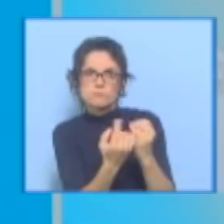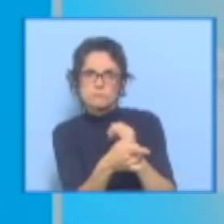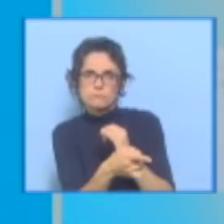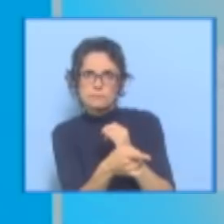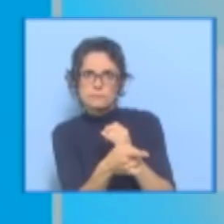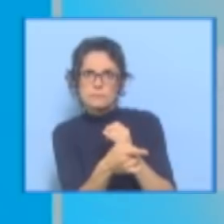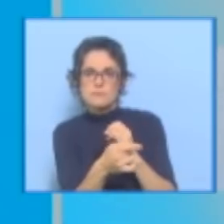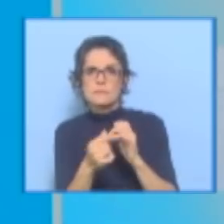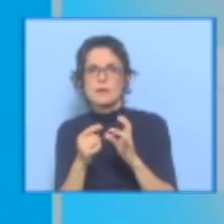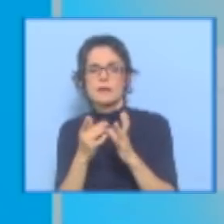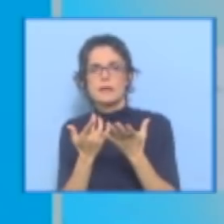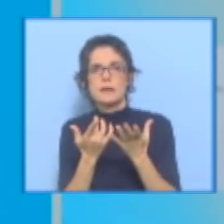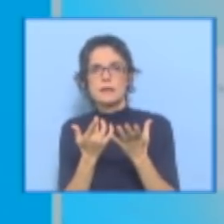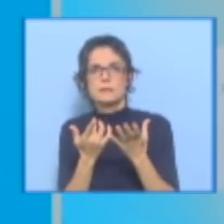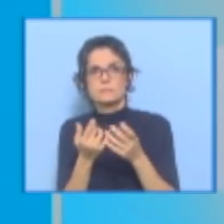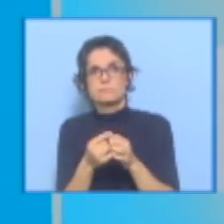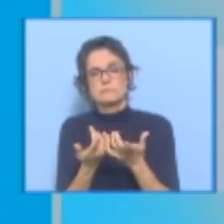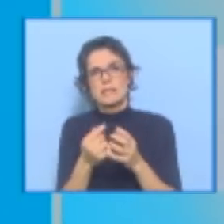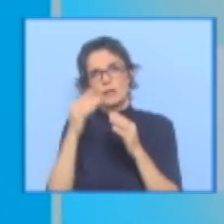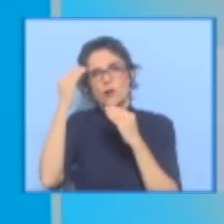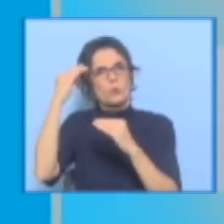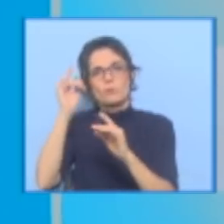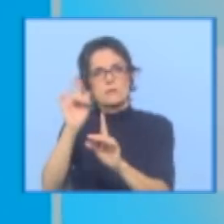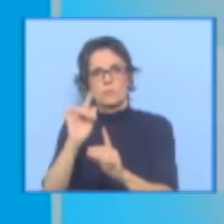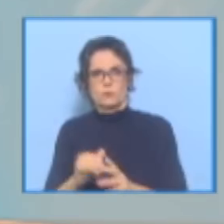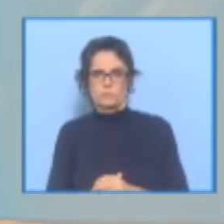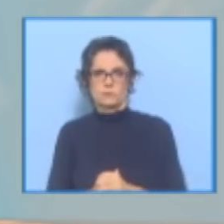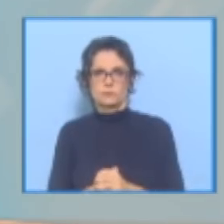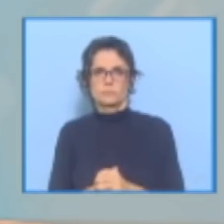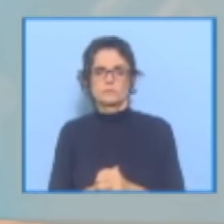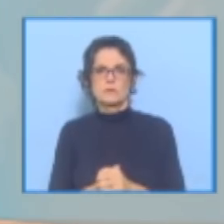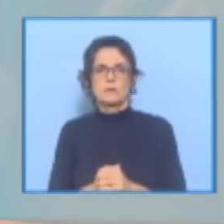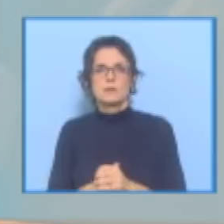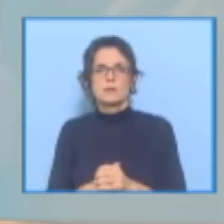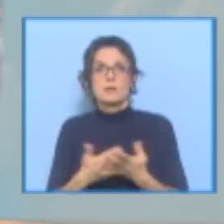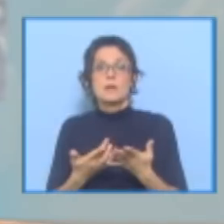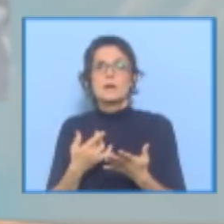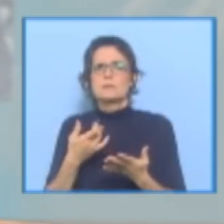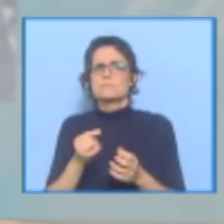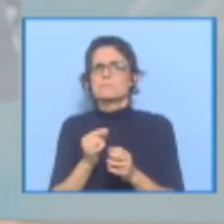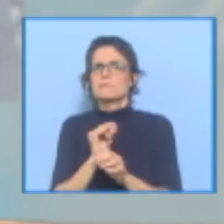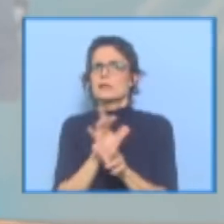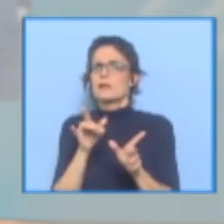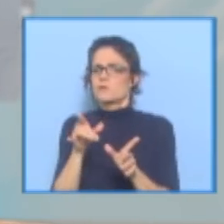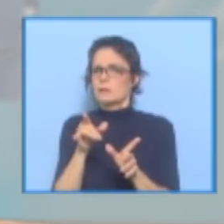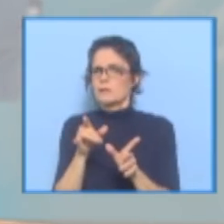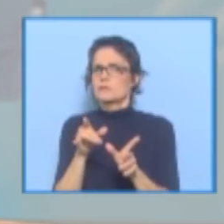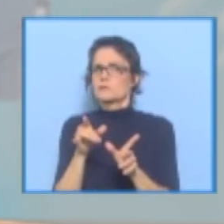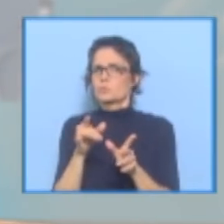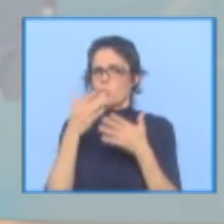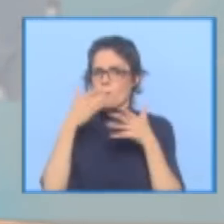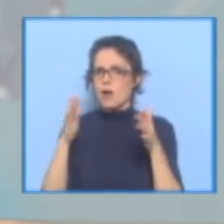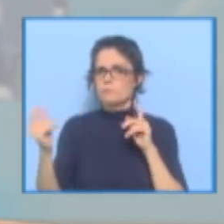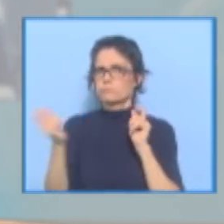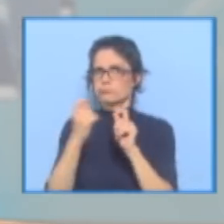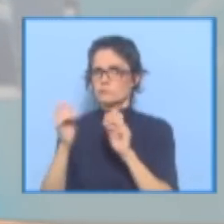e mais do que o ensino. Isso levanta ou abre para este debate que muitas vezes se coloca também